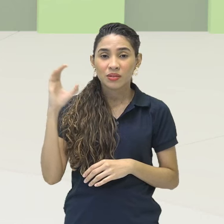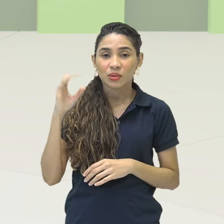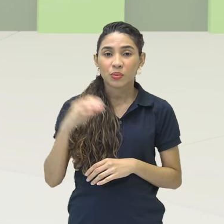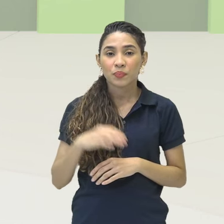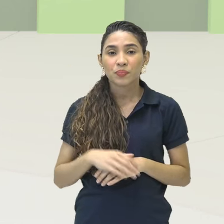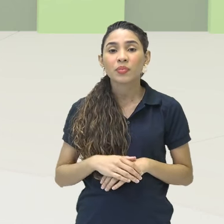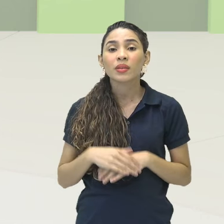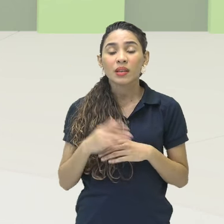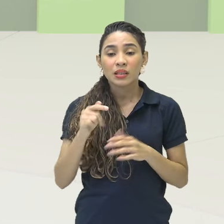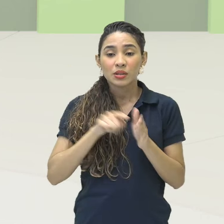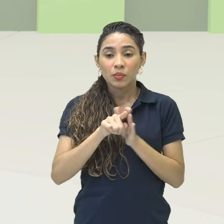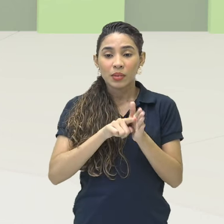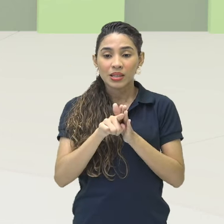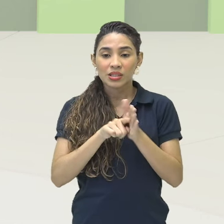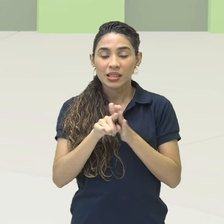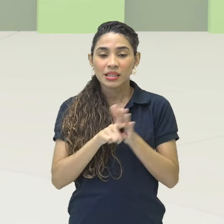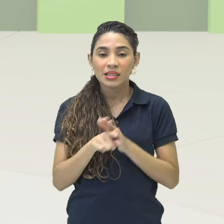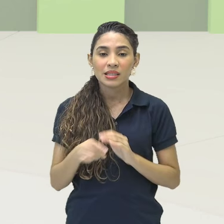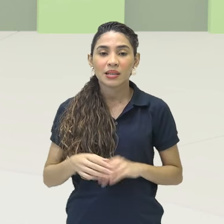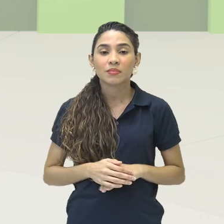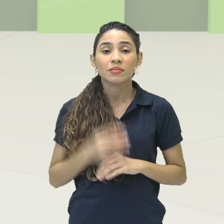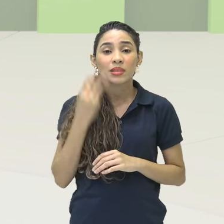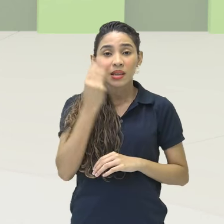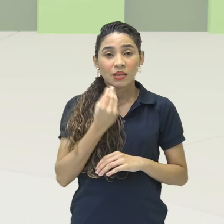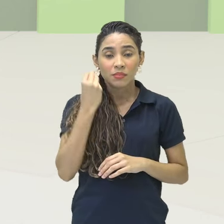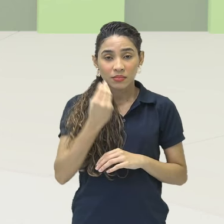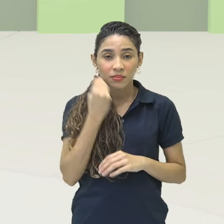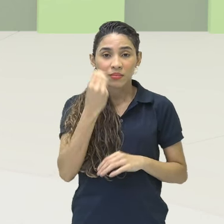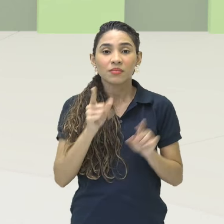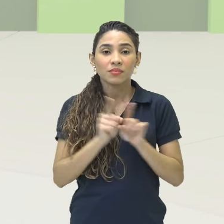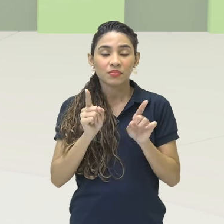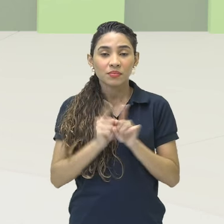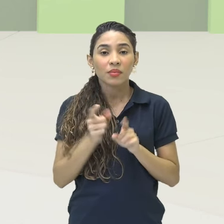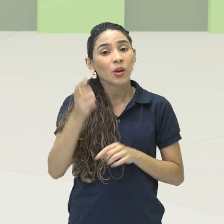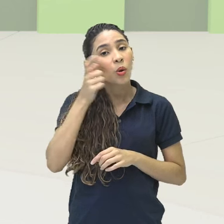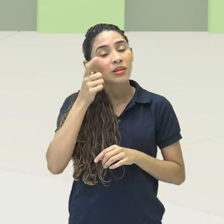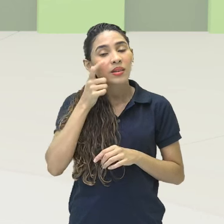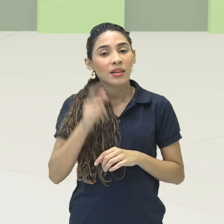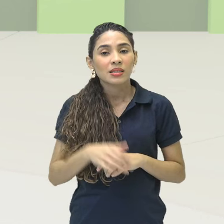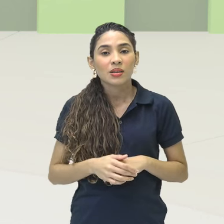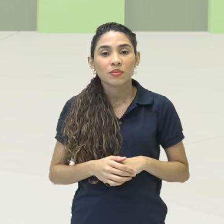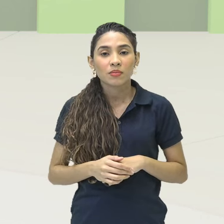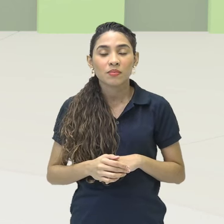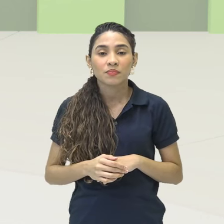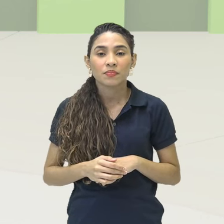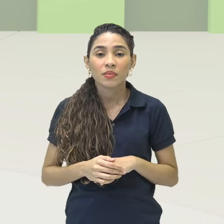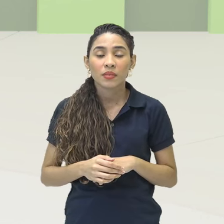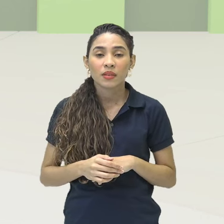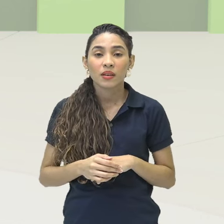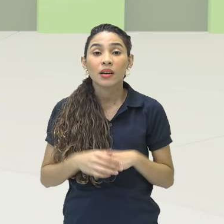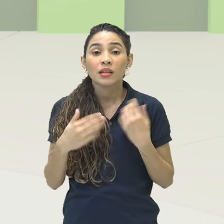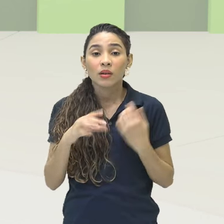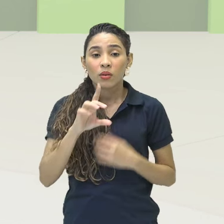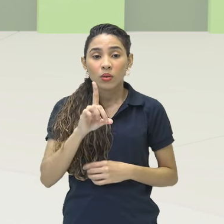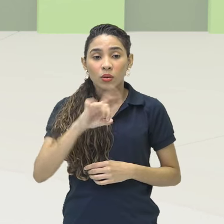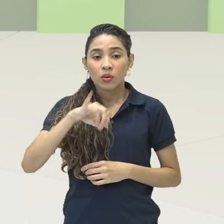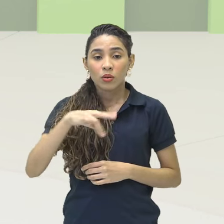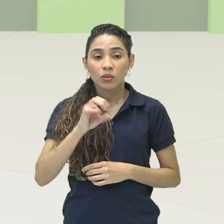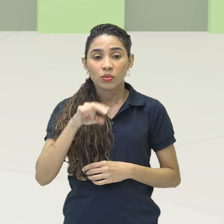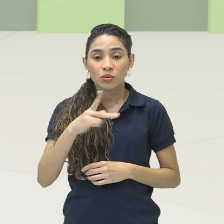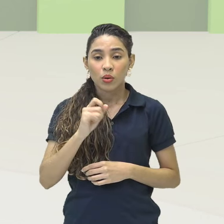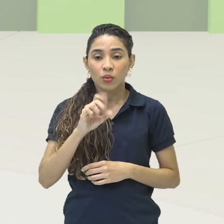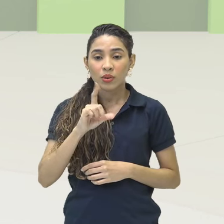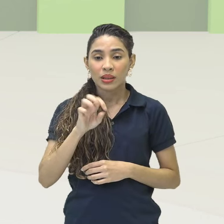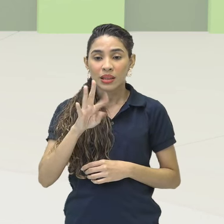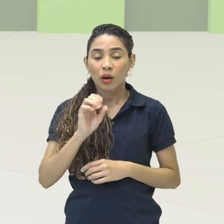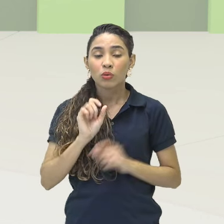de pesquisa, de experimentos, de observações, né? John Dalton, o que foi que